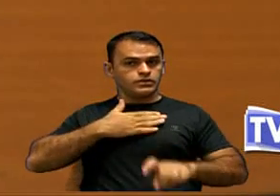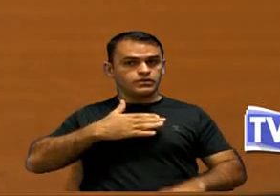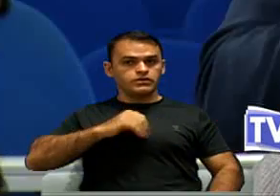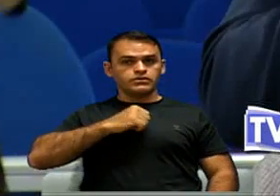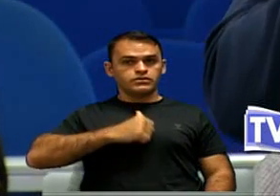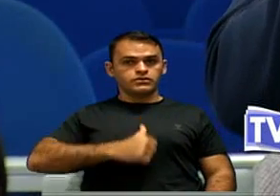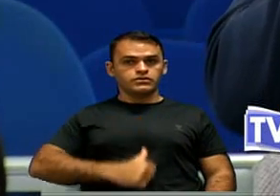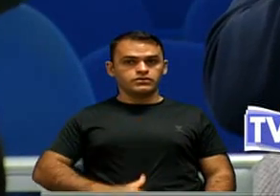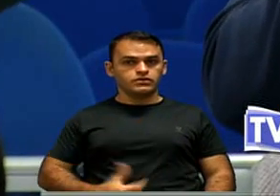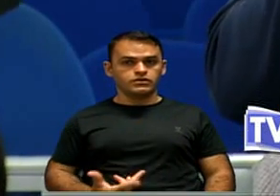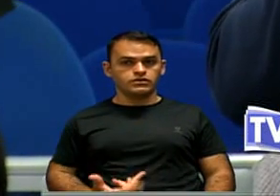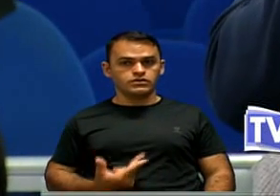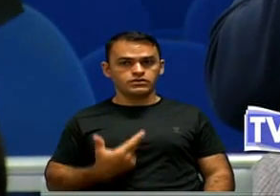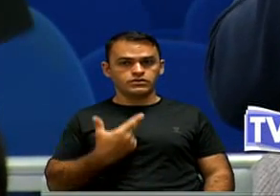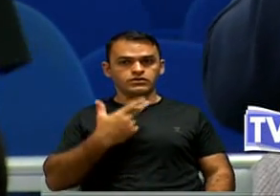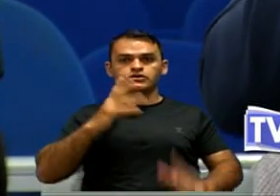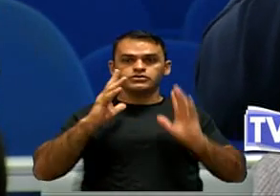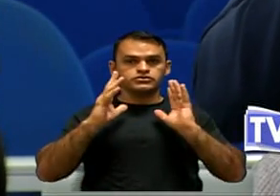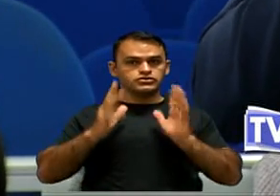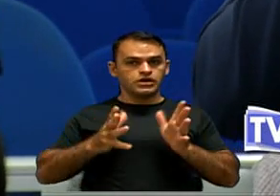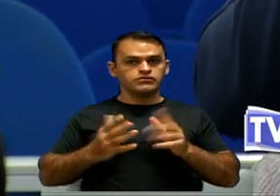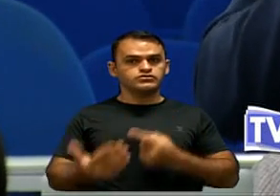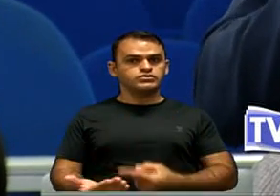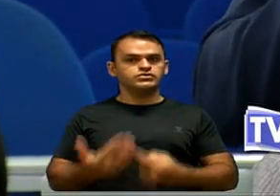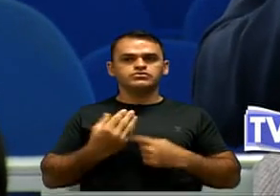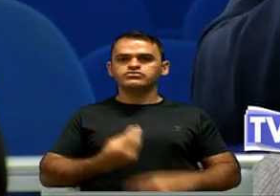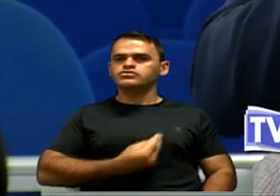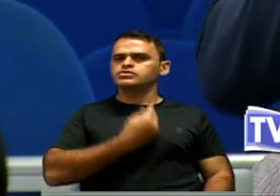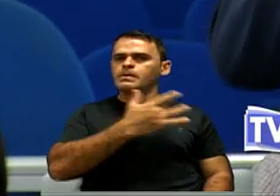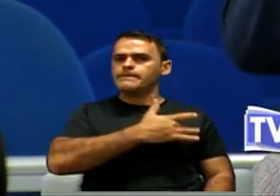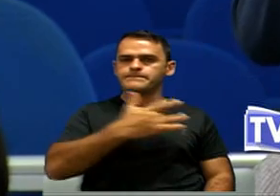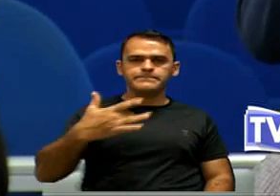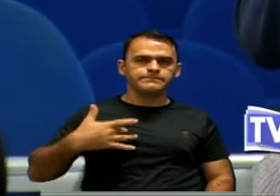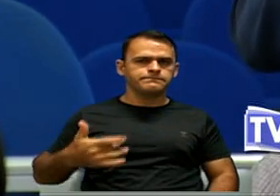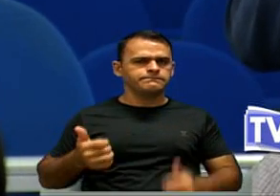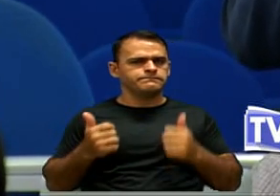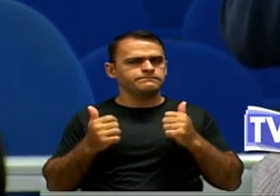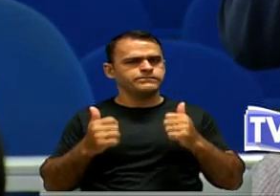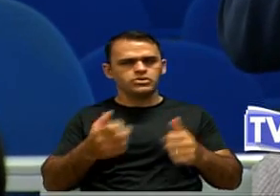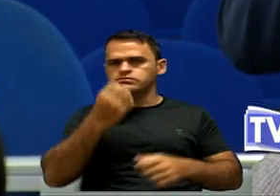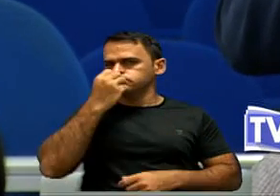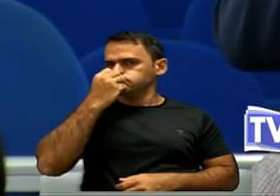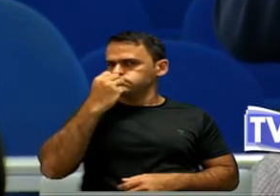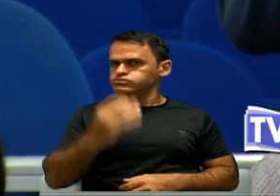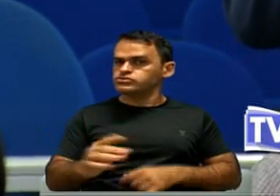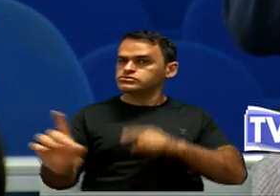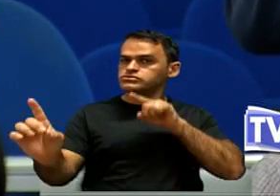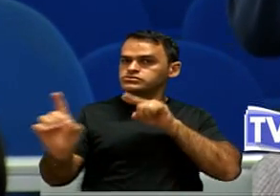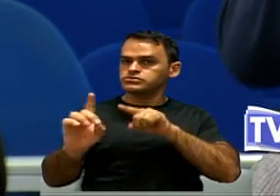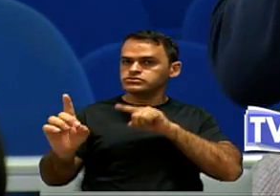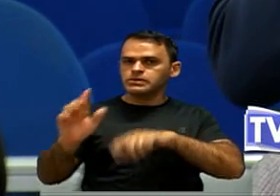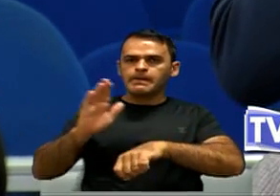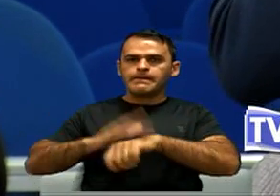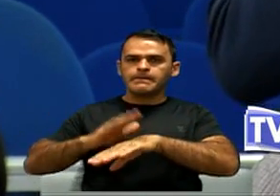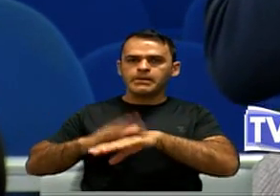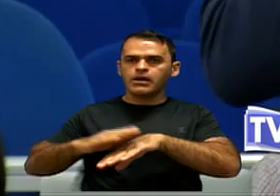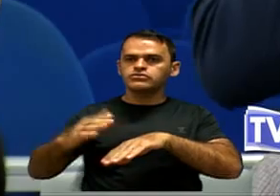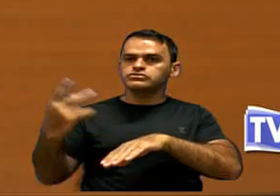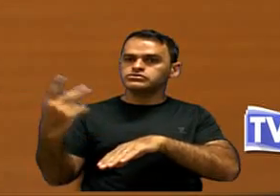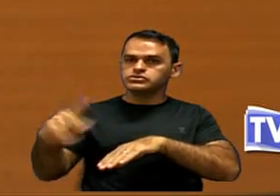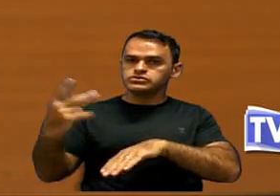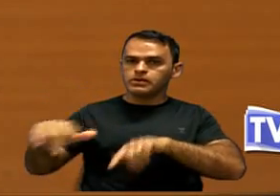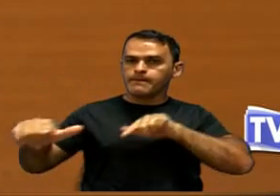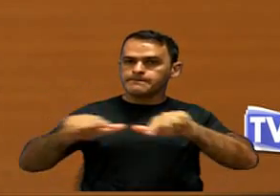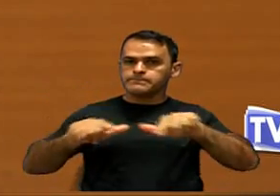me operou, e que fez eu voltar a ter uma vida sadia. Então, devo muito ao doutor Júlio pelas mãos abençoadas desse homem